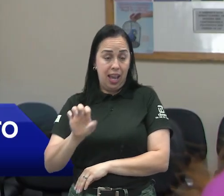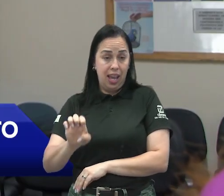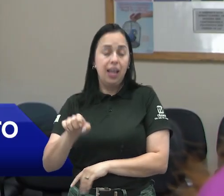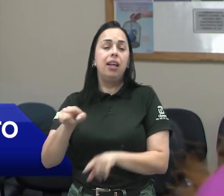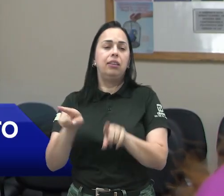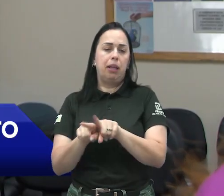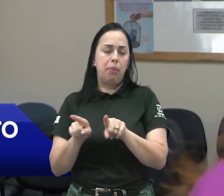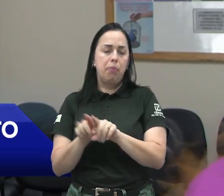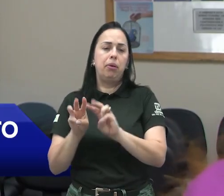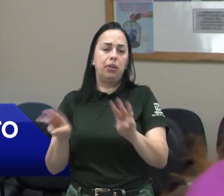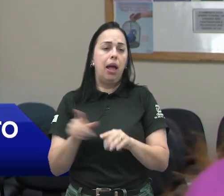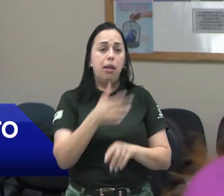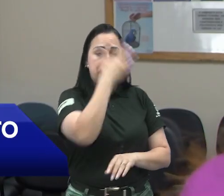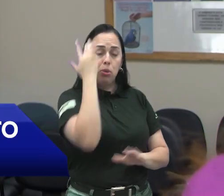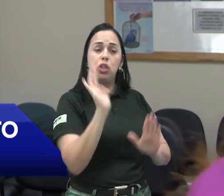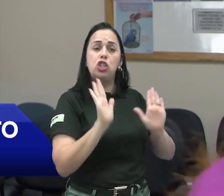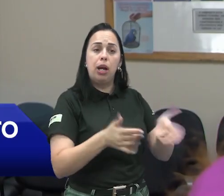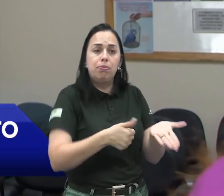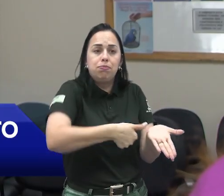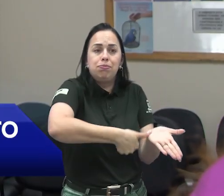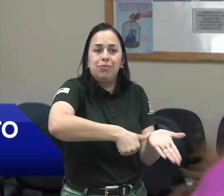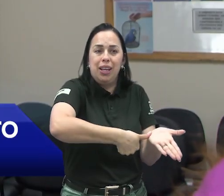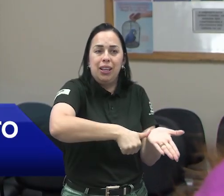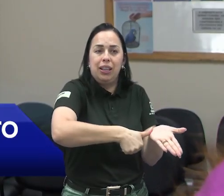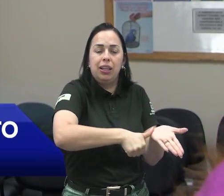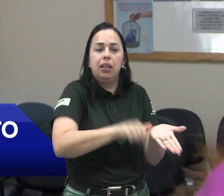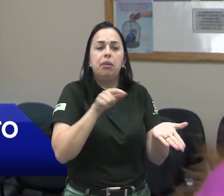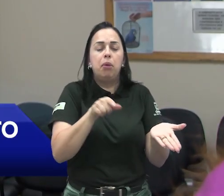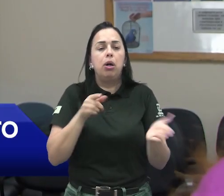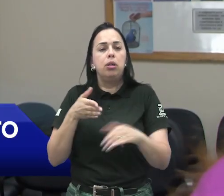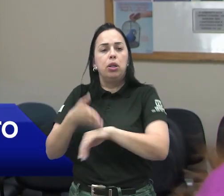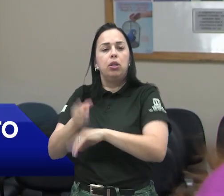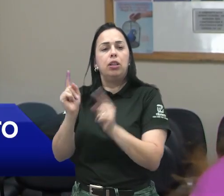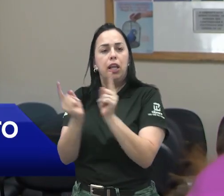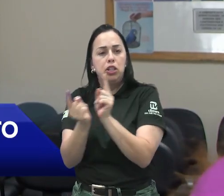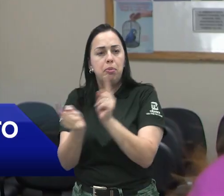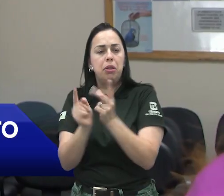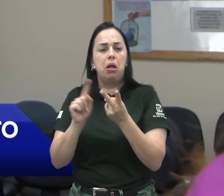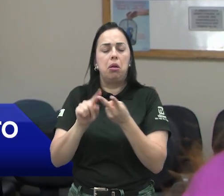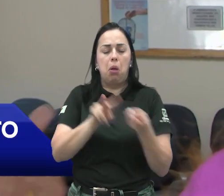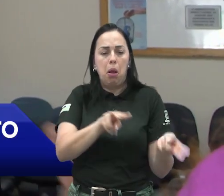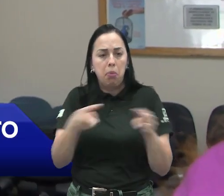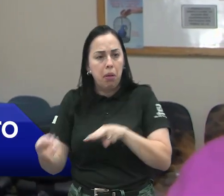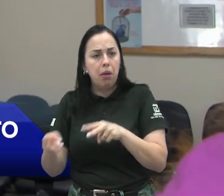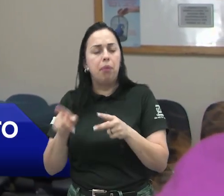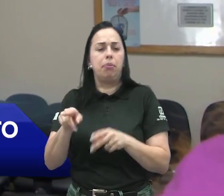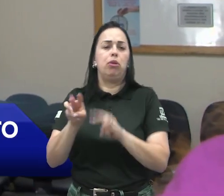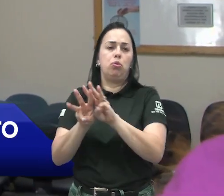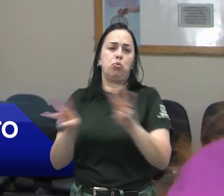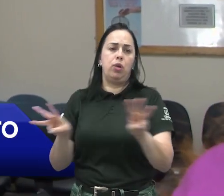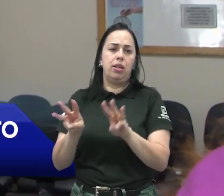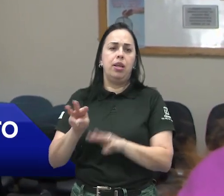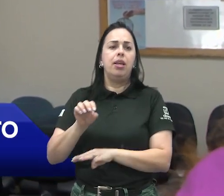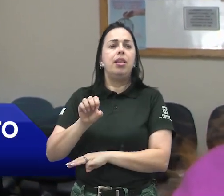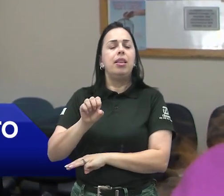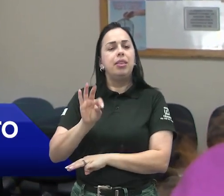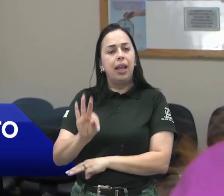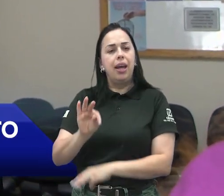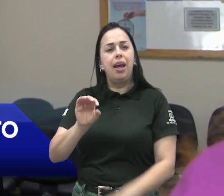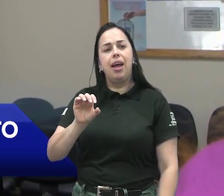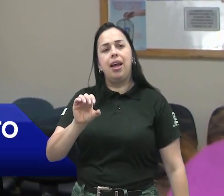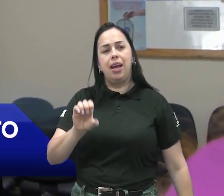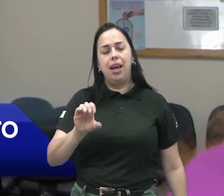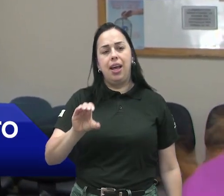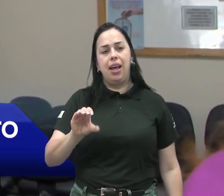têm a biometria podem fazer todo o atendimento, a revisão, a transferência pelo site